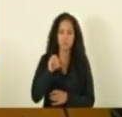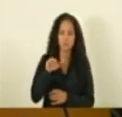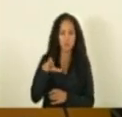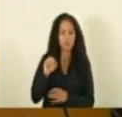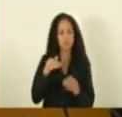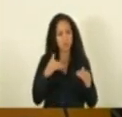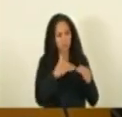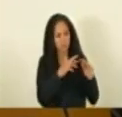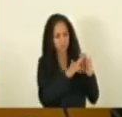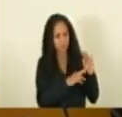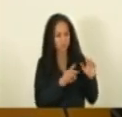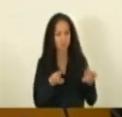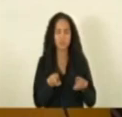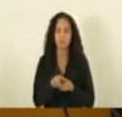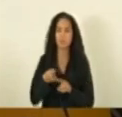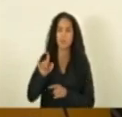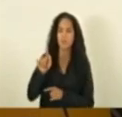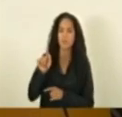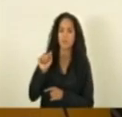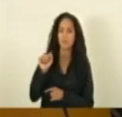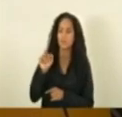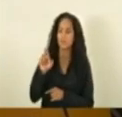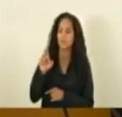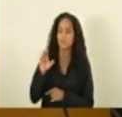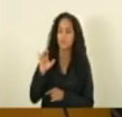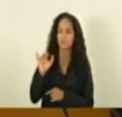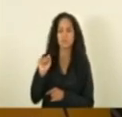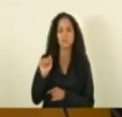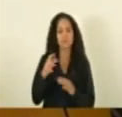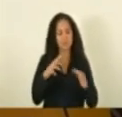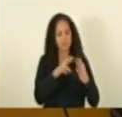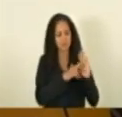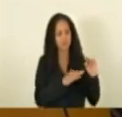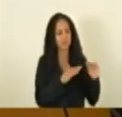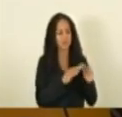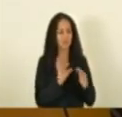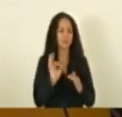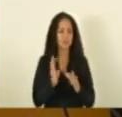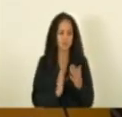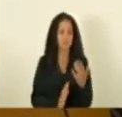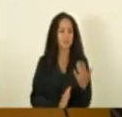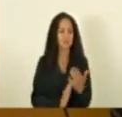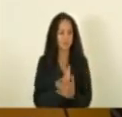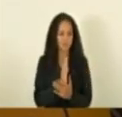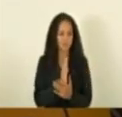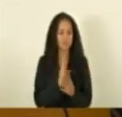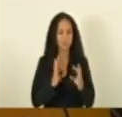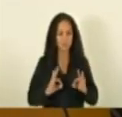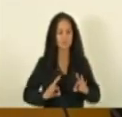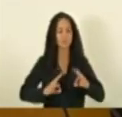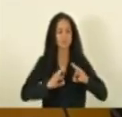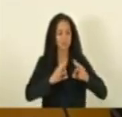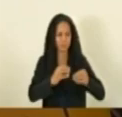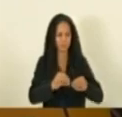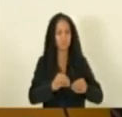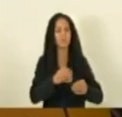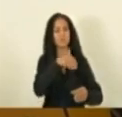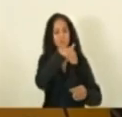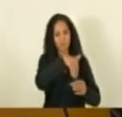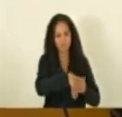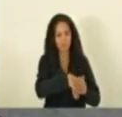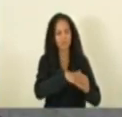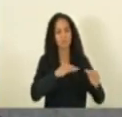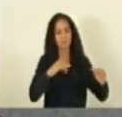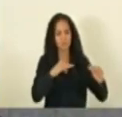Deputado Marco Garcia, com relator. Agora sim, aprovado a unanimidade dos membros, devolvo à mesa.